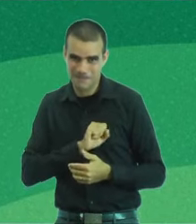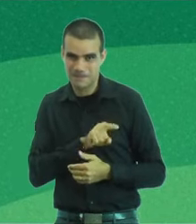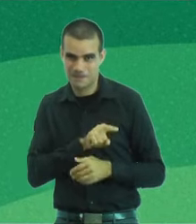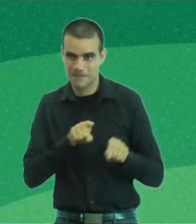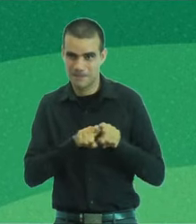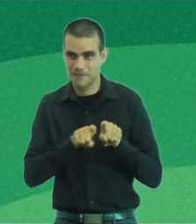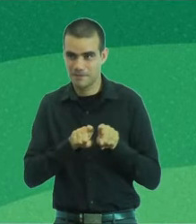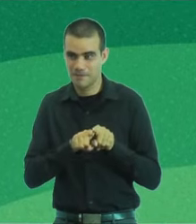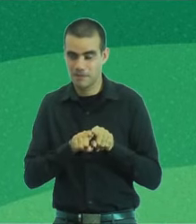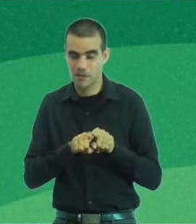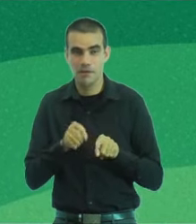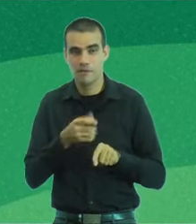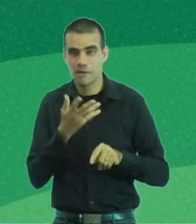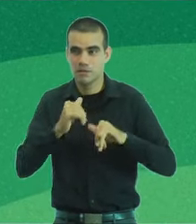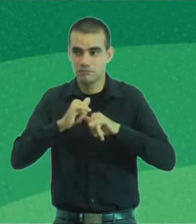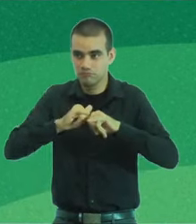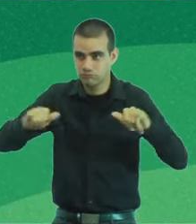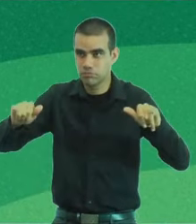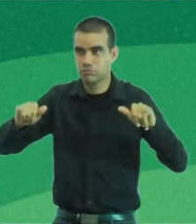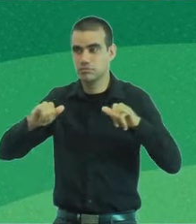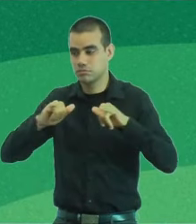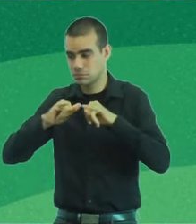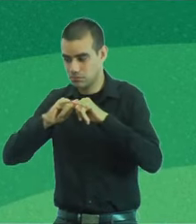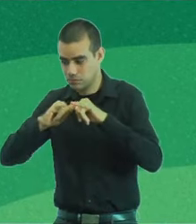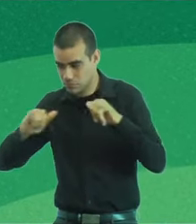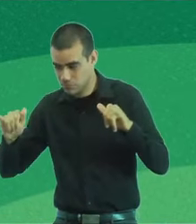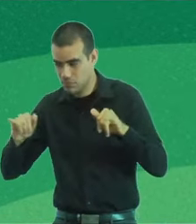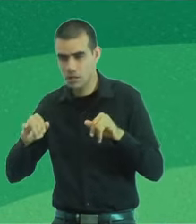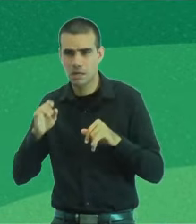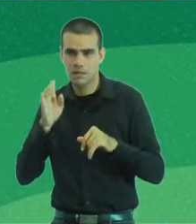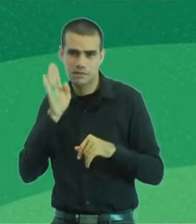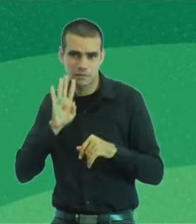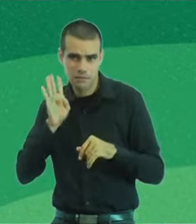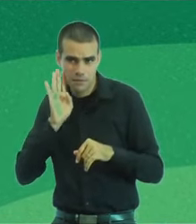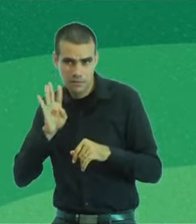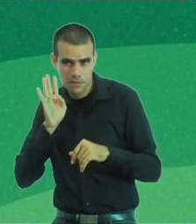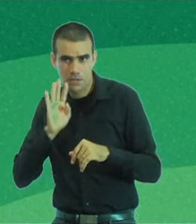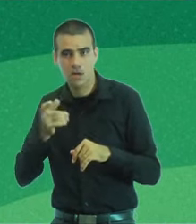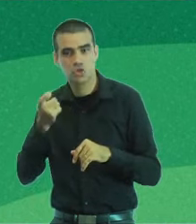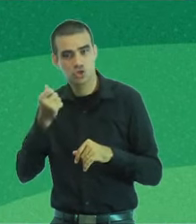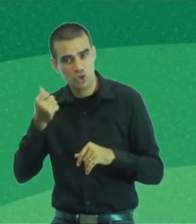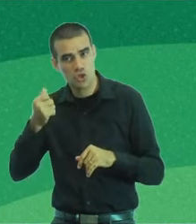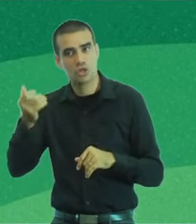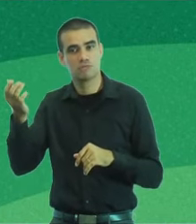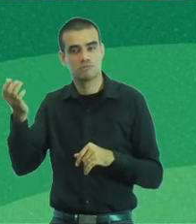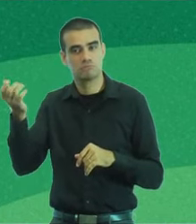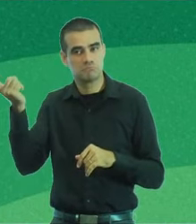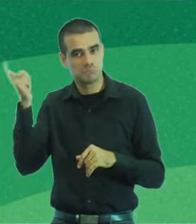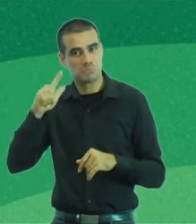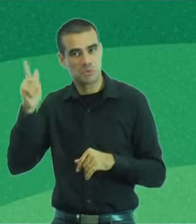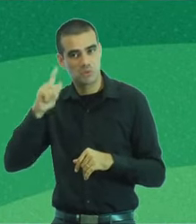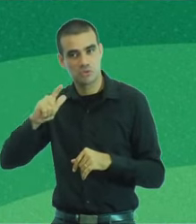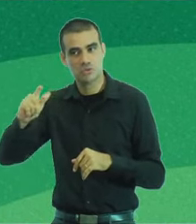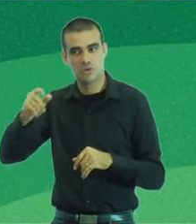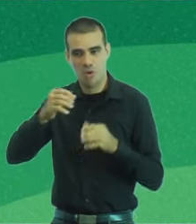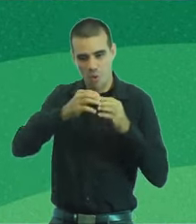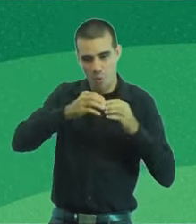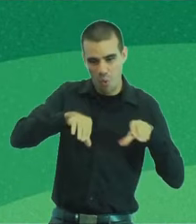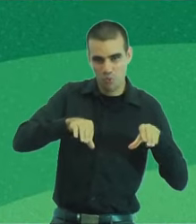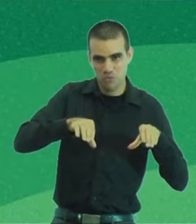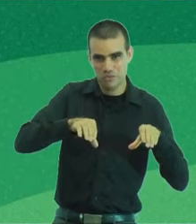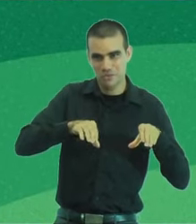E aí criamos a campanha foi indo foi indo super legal a grana foi caindo dava para não comer só ovo